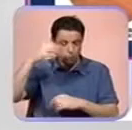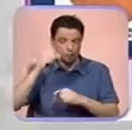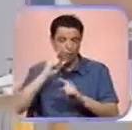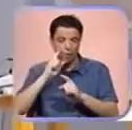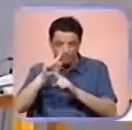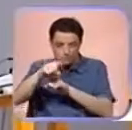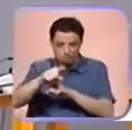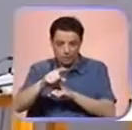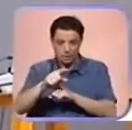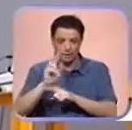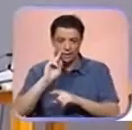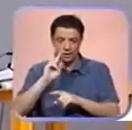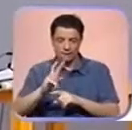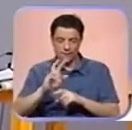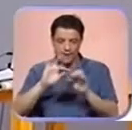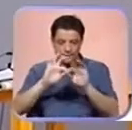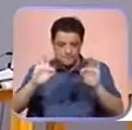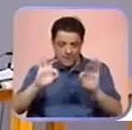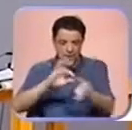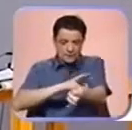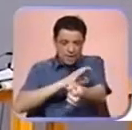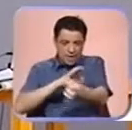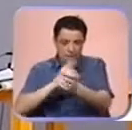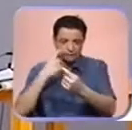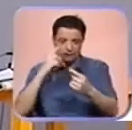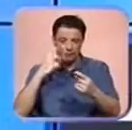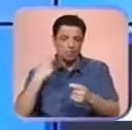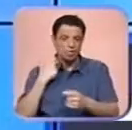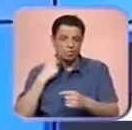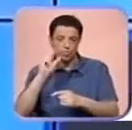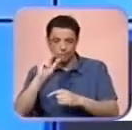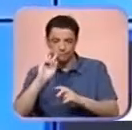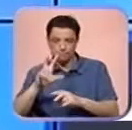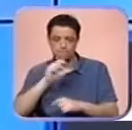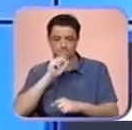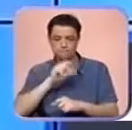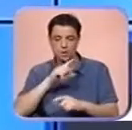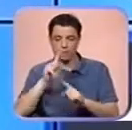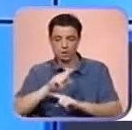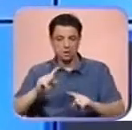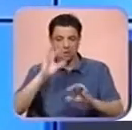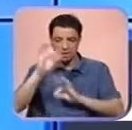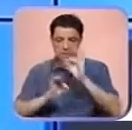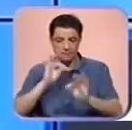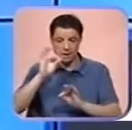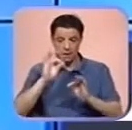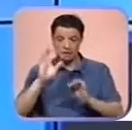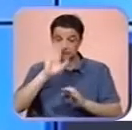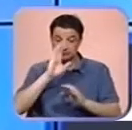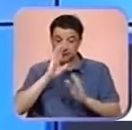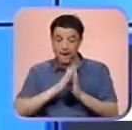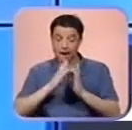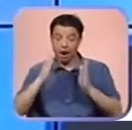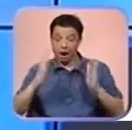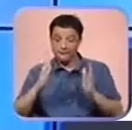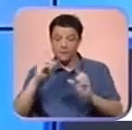que vemos o nervo, as artérias e as veias. E se aparecerem lesões pequeninas, mais pequenas que estas, podem não necessitar tratamento. Se aparecerem maiores, vamos